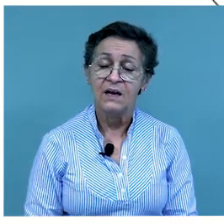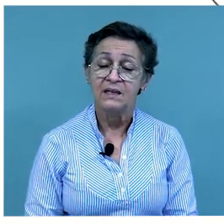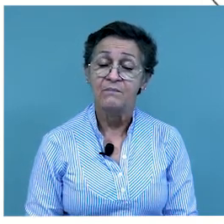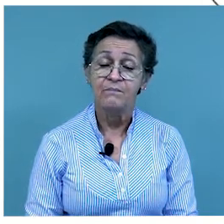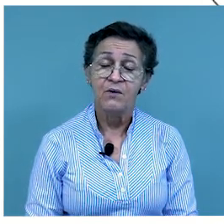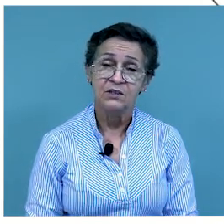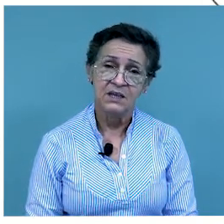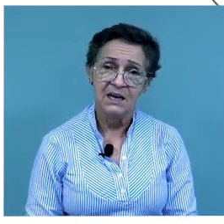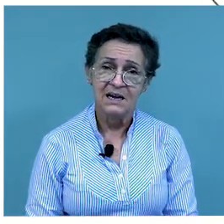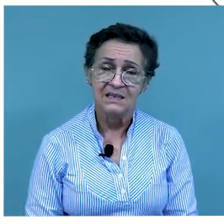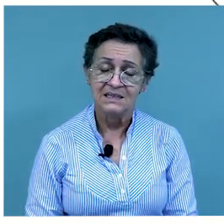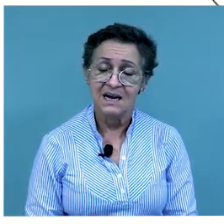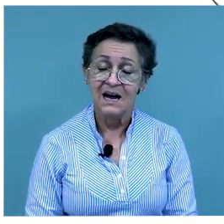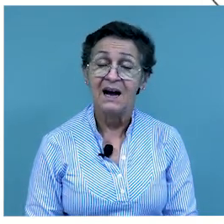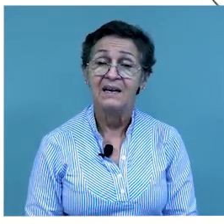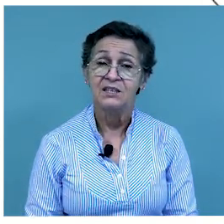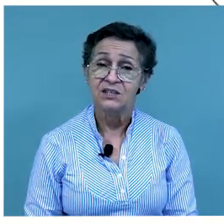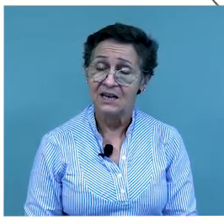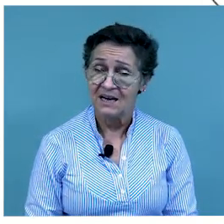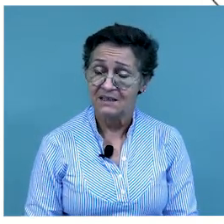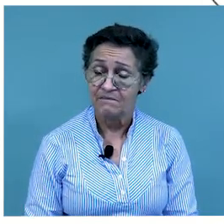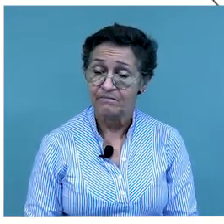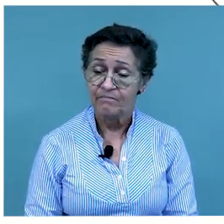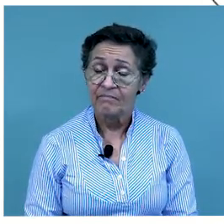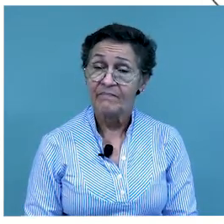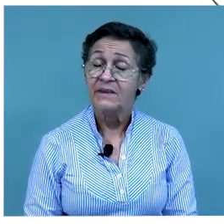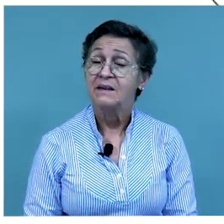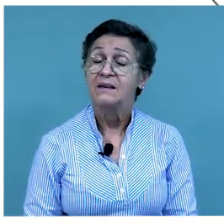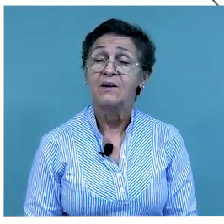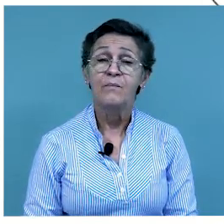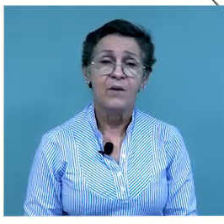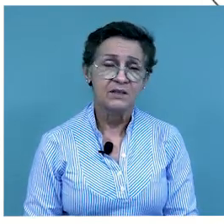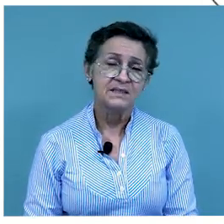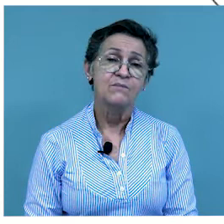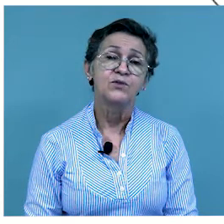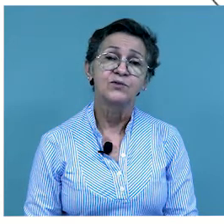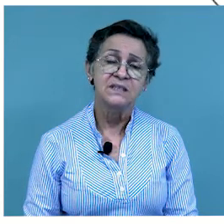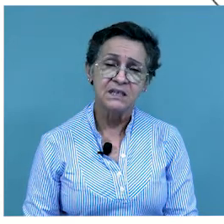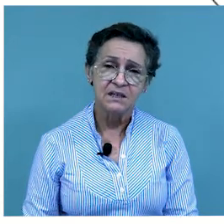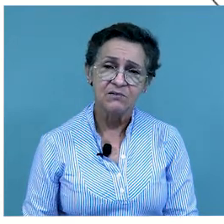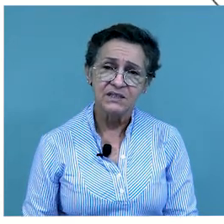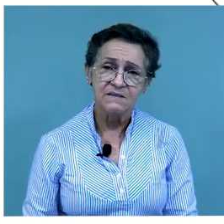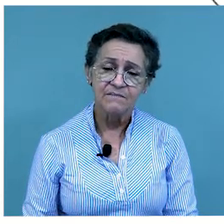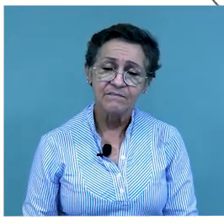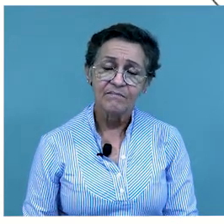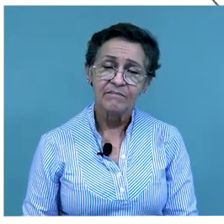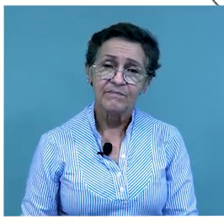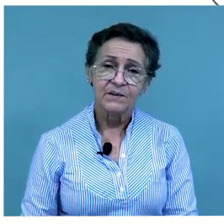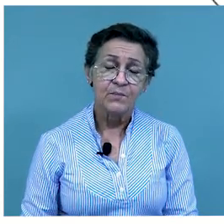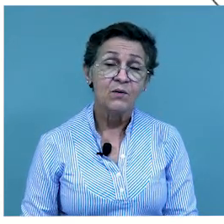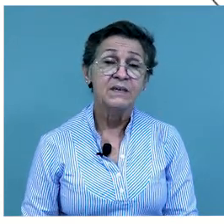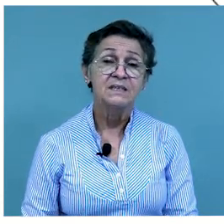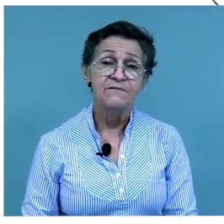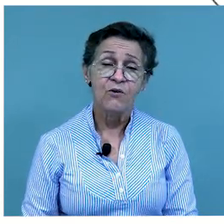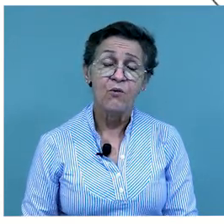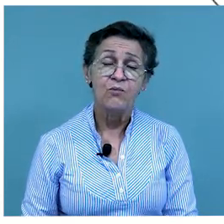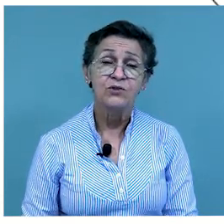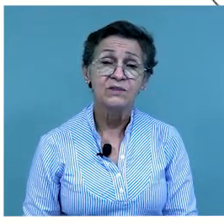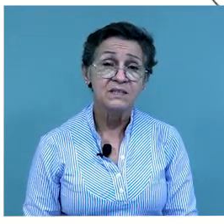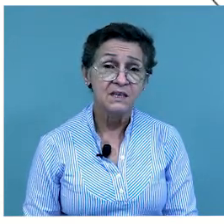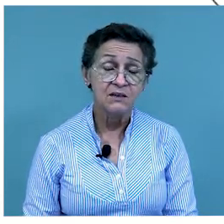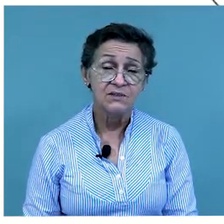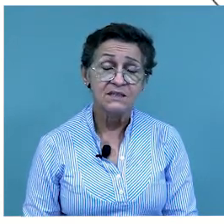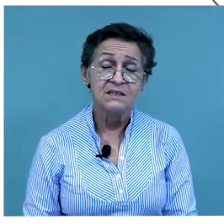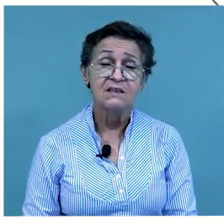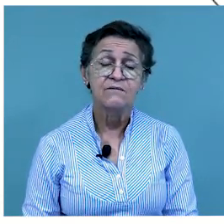profissional é que pode realizar a retirada não pode ser muito cílios porque se